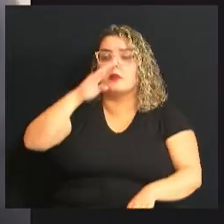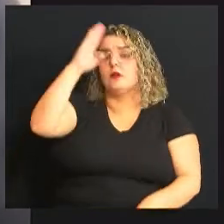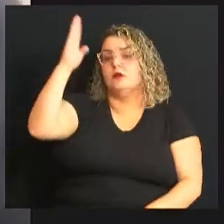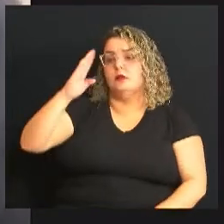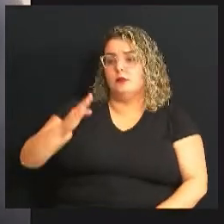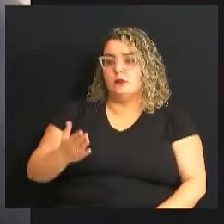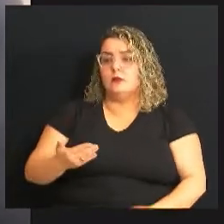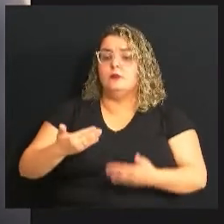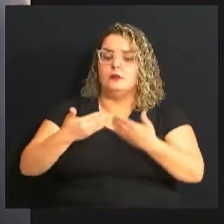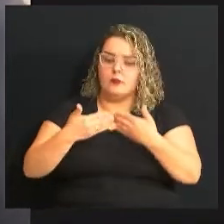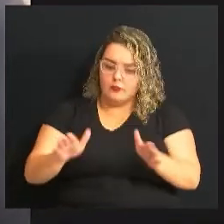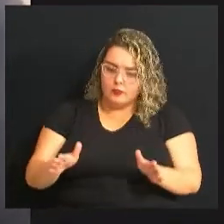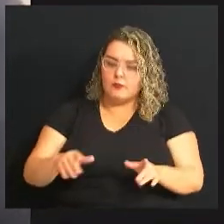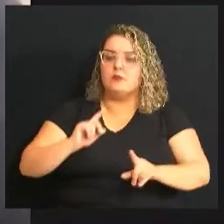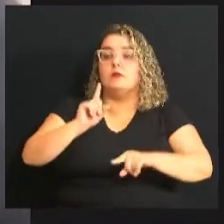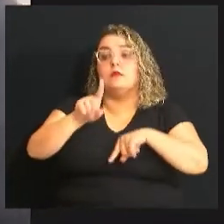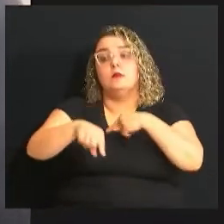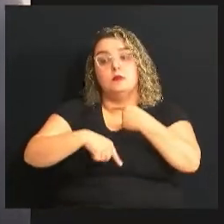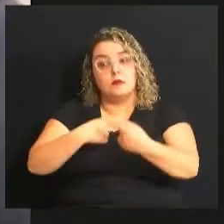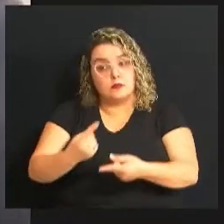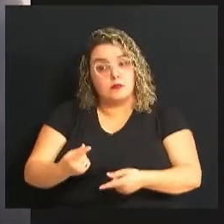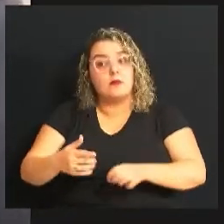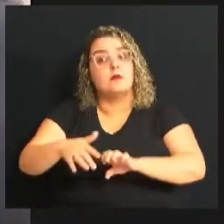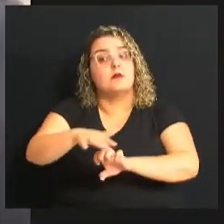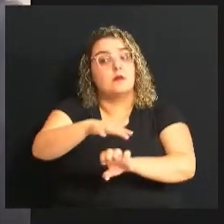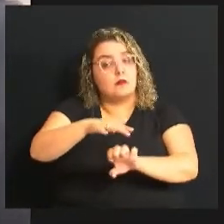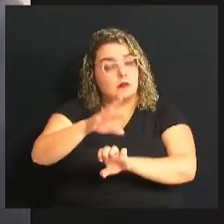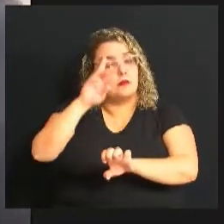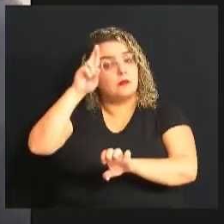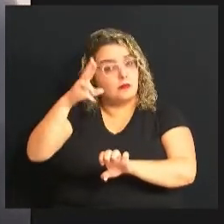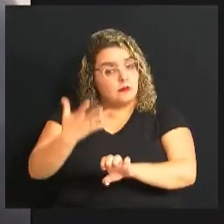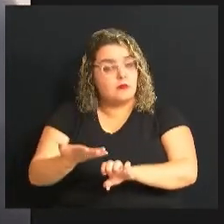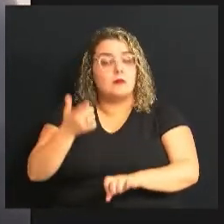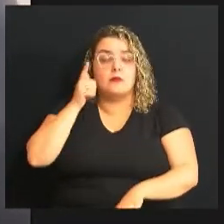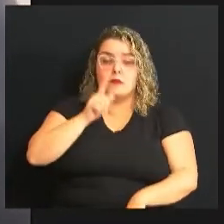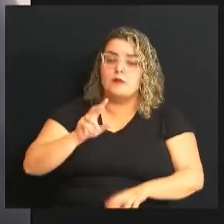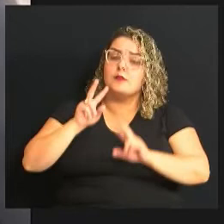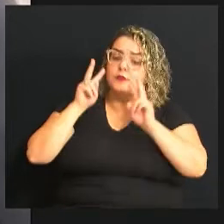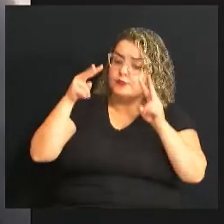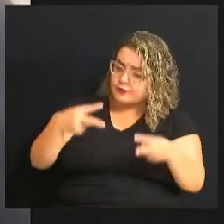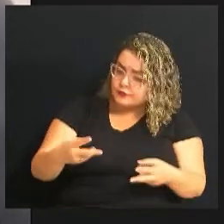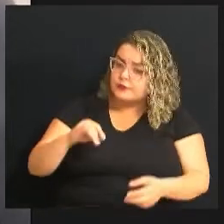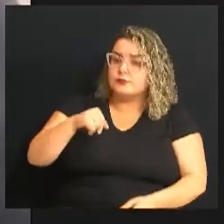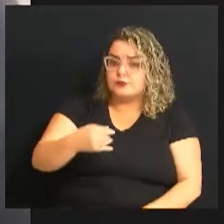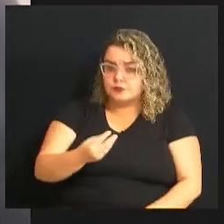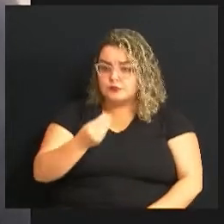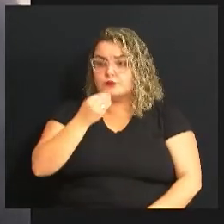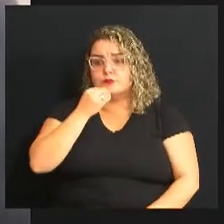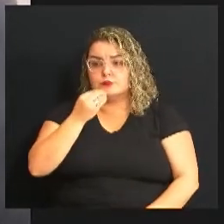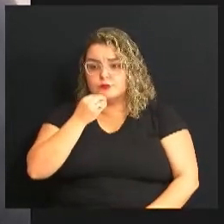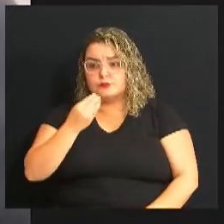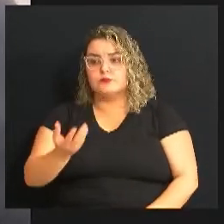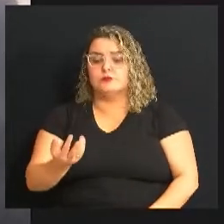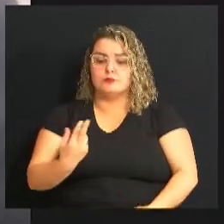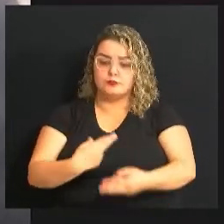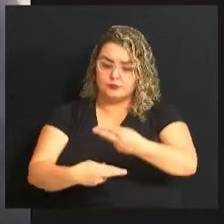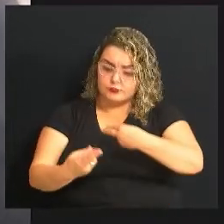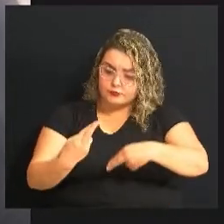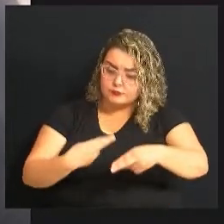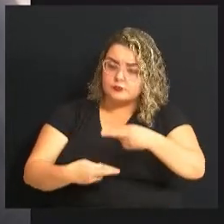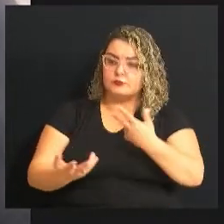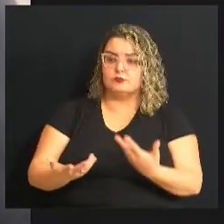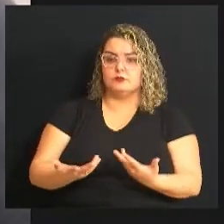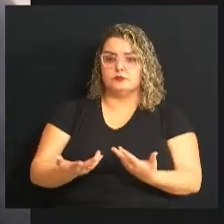abrindo portas até para outros empresários que consigam olhar para isso como uma oportunidade de se relacionar